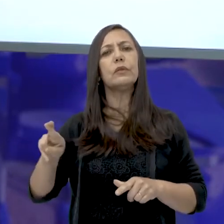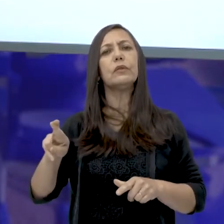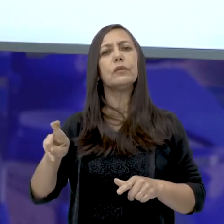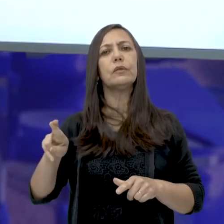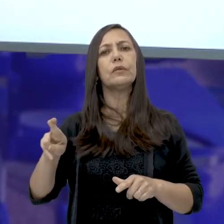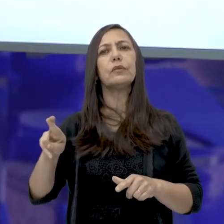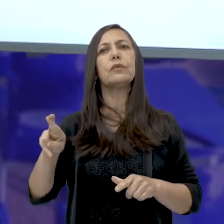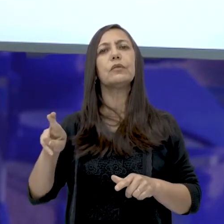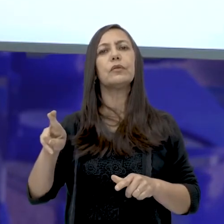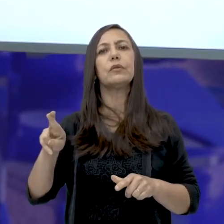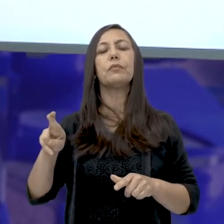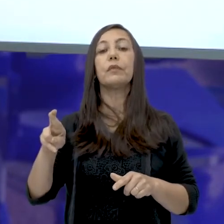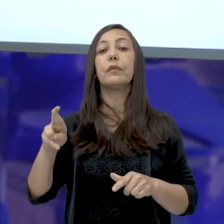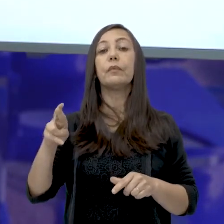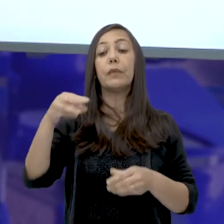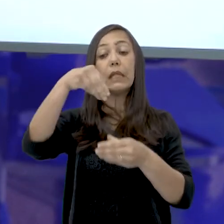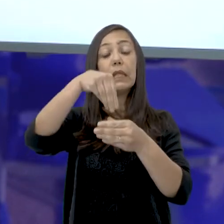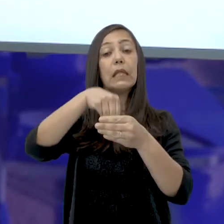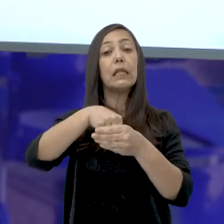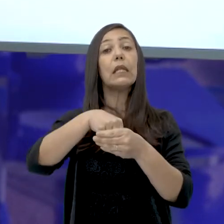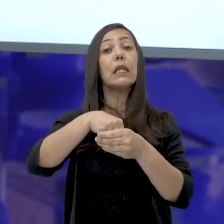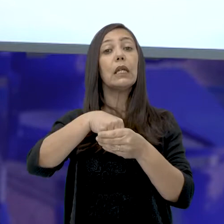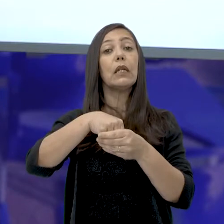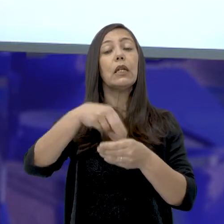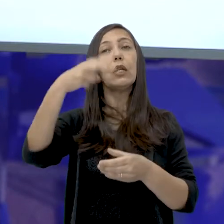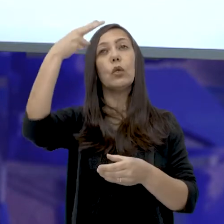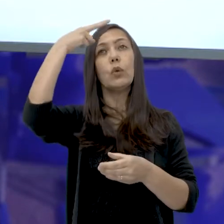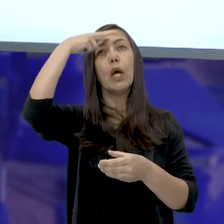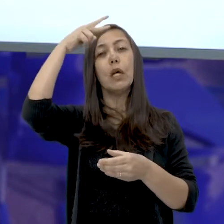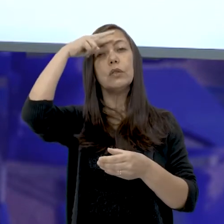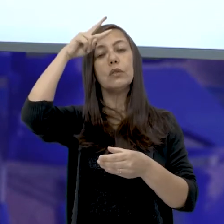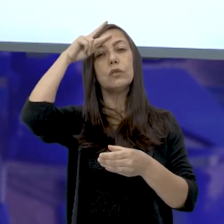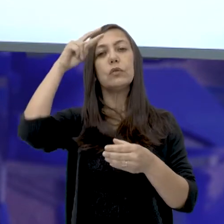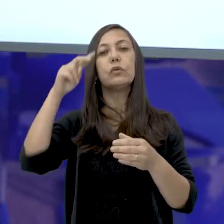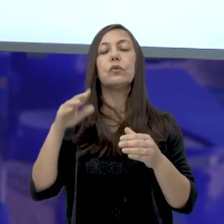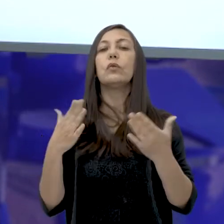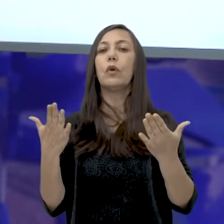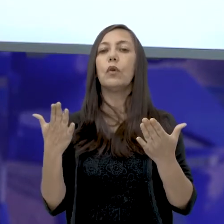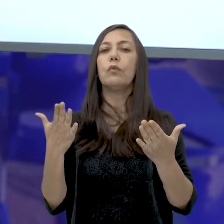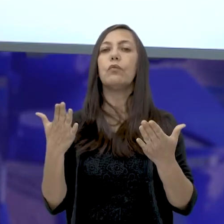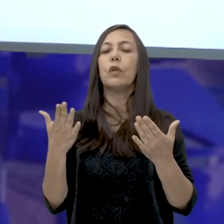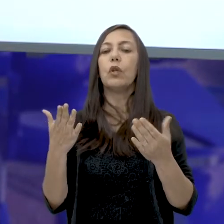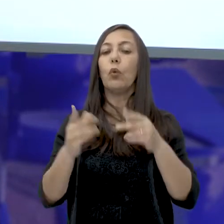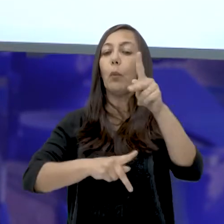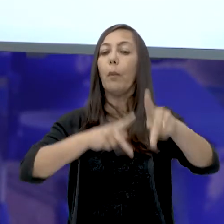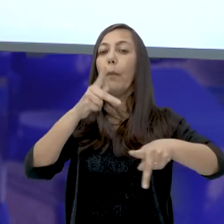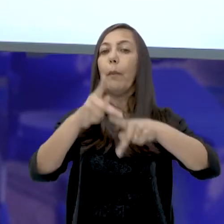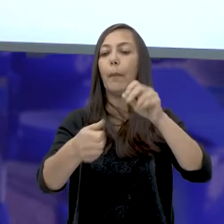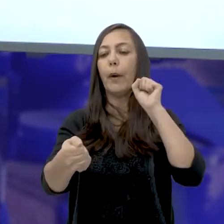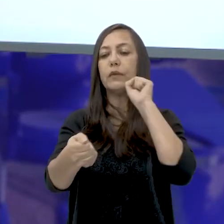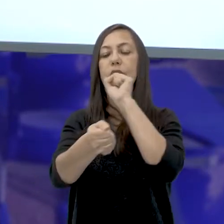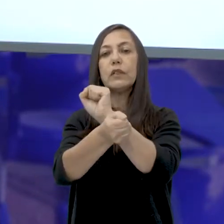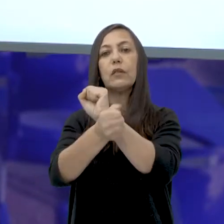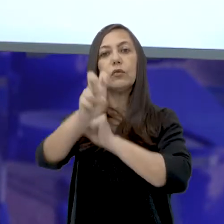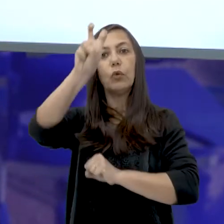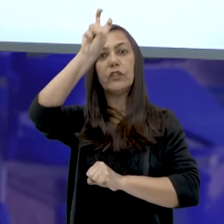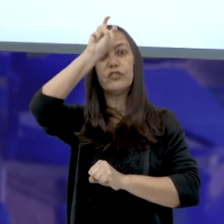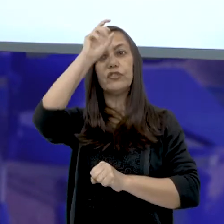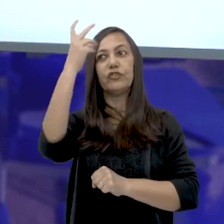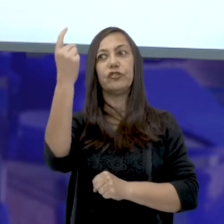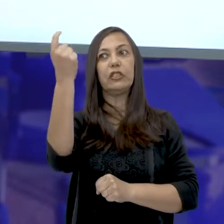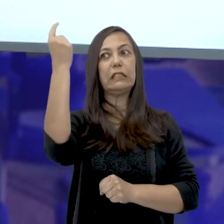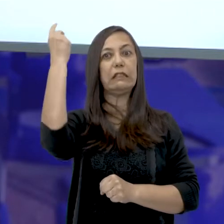Compreender. Então, a segunda, compreende a vida pós-morte como uma libertação, assim como ocorreu com o